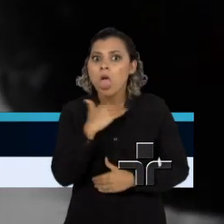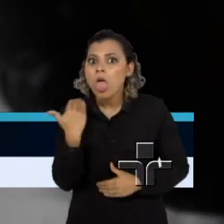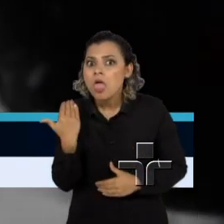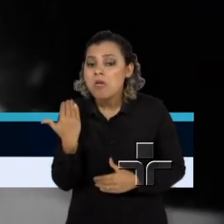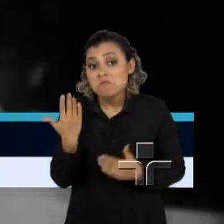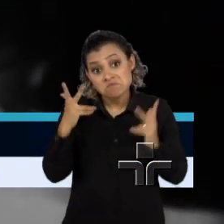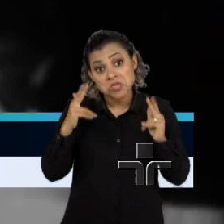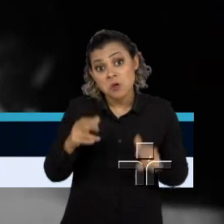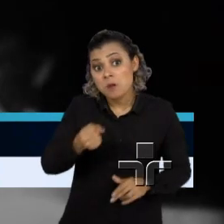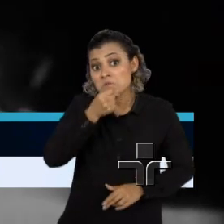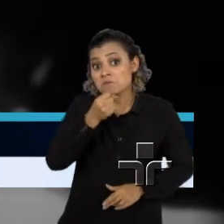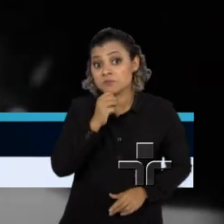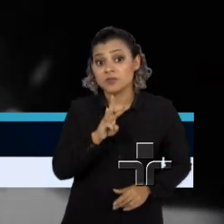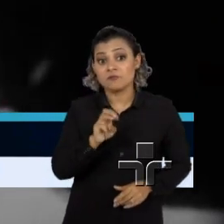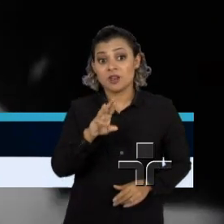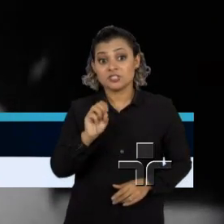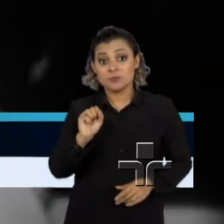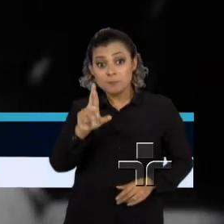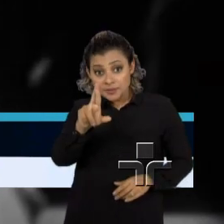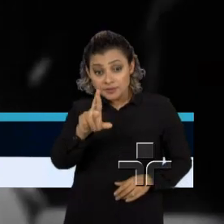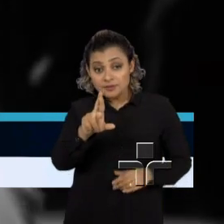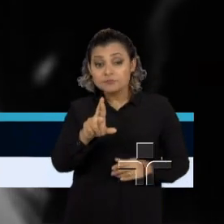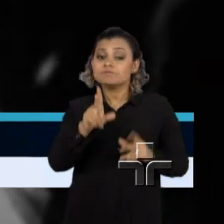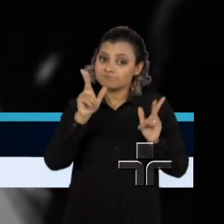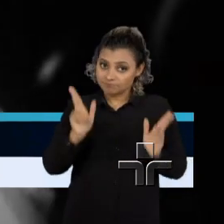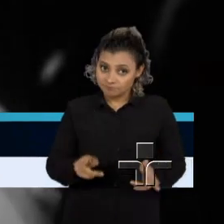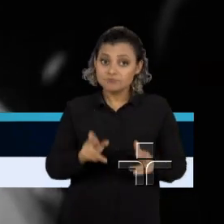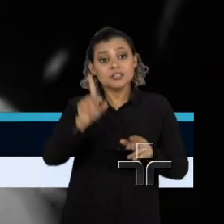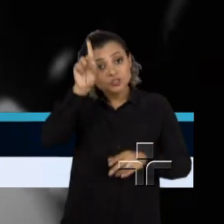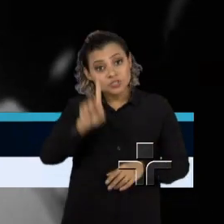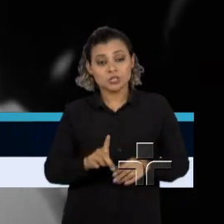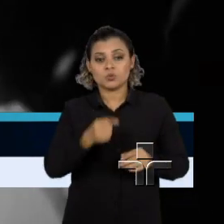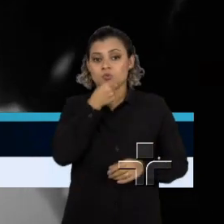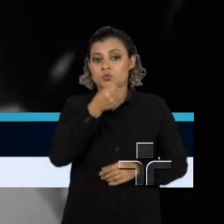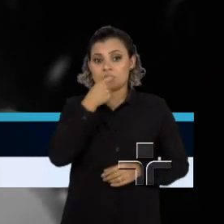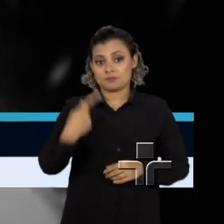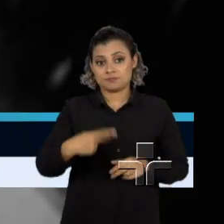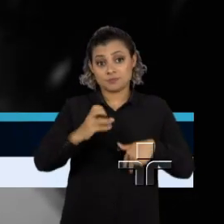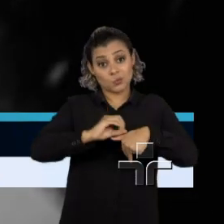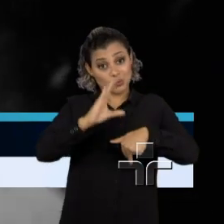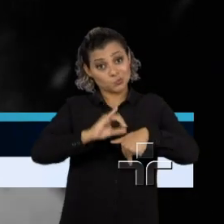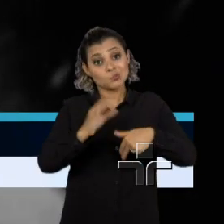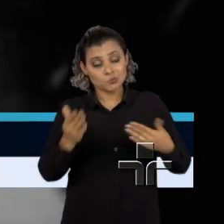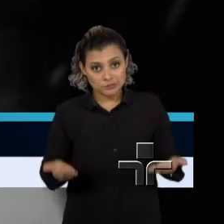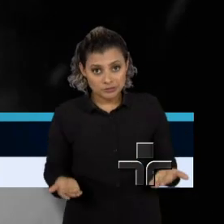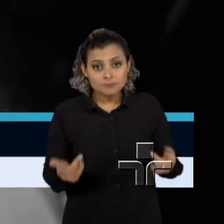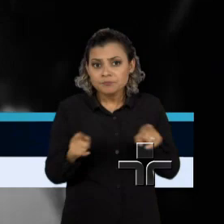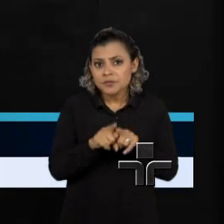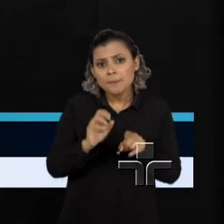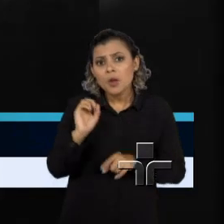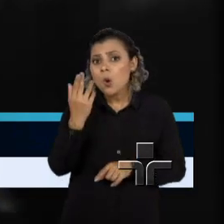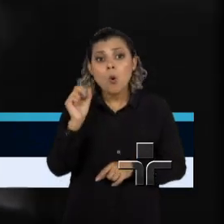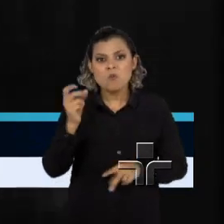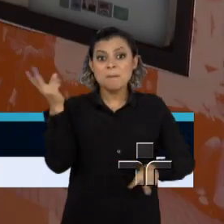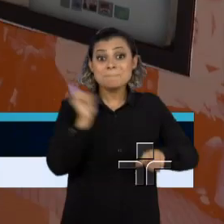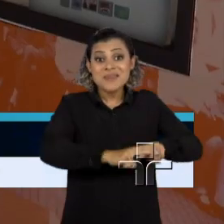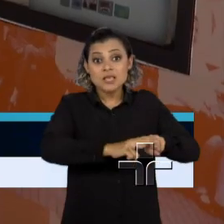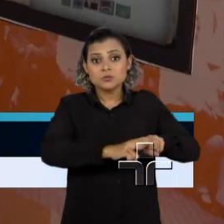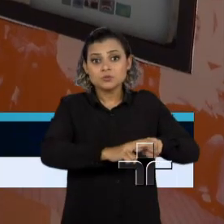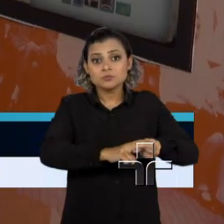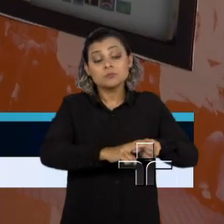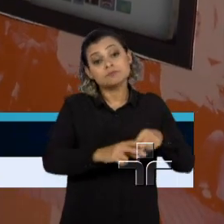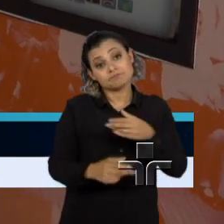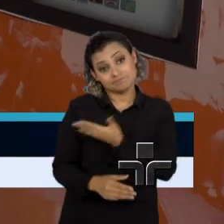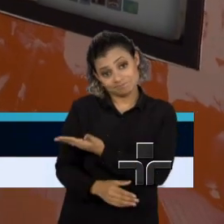como o jornalista Vladimir Herzog, então diretor de jornalismo da TV Cultura, ou ser preso. Para